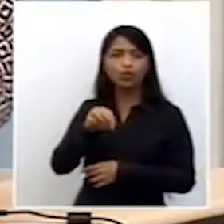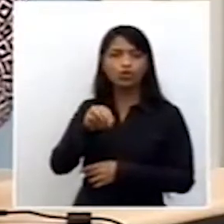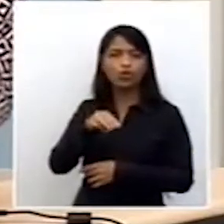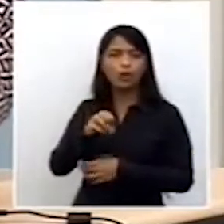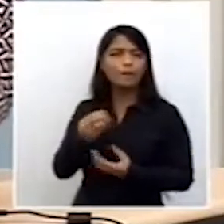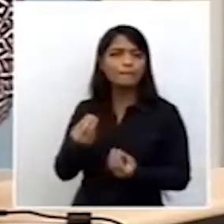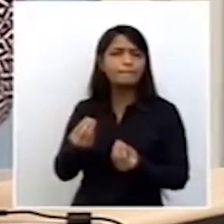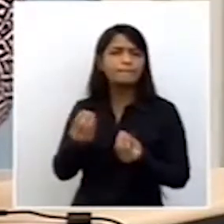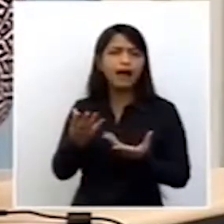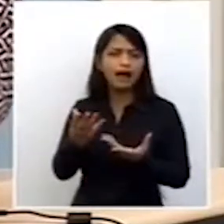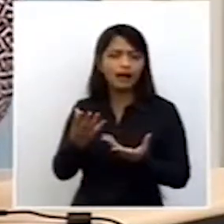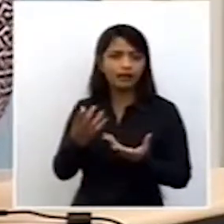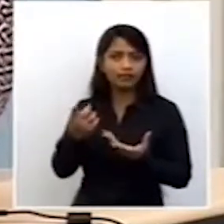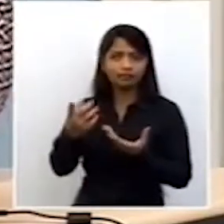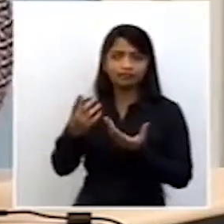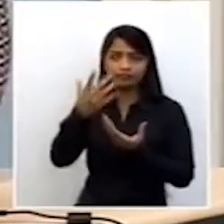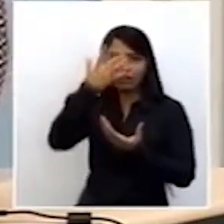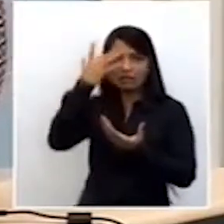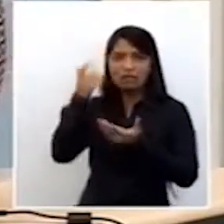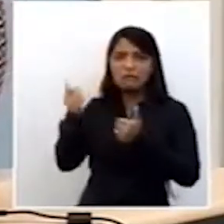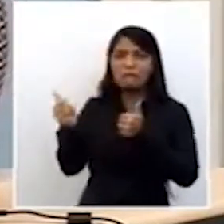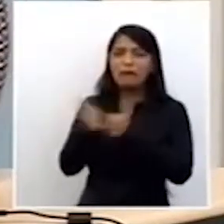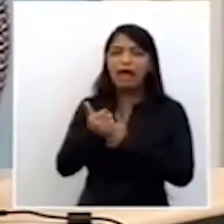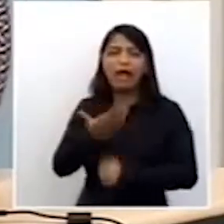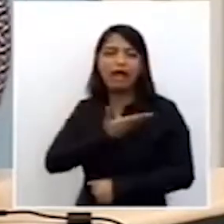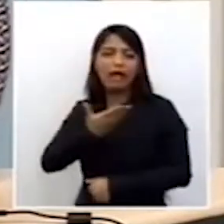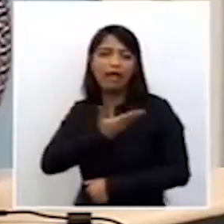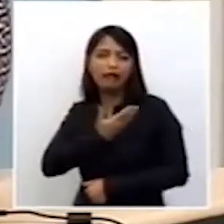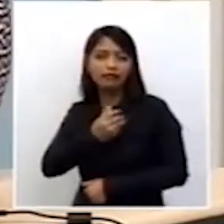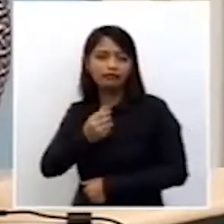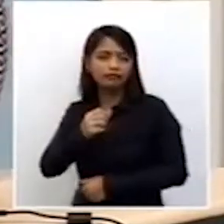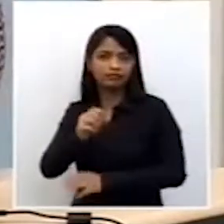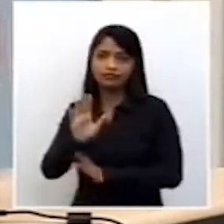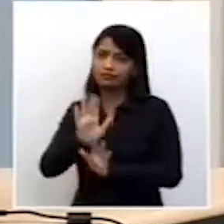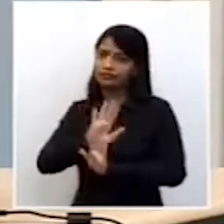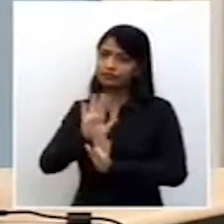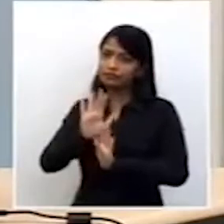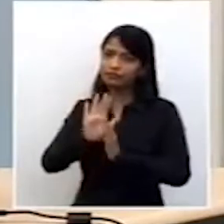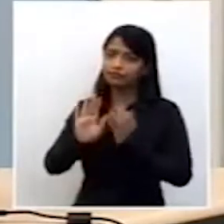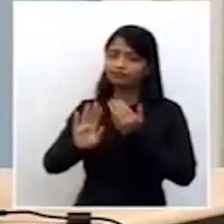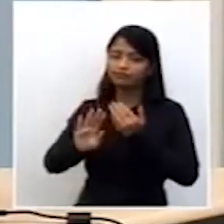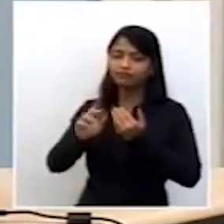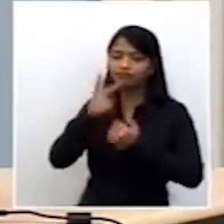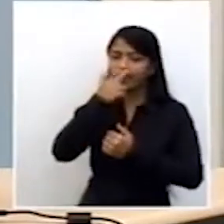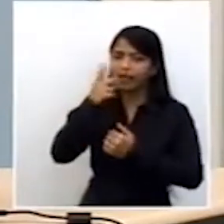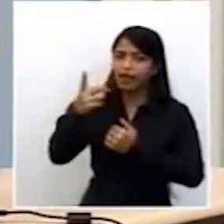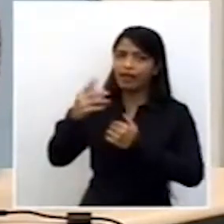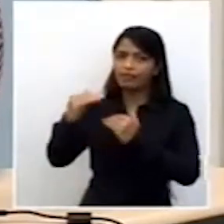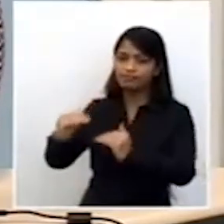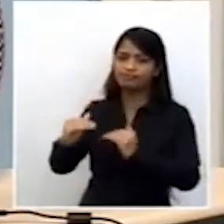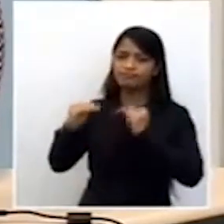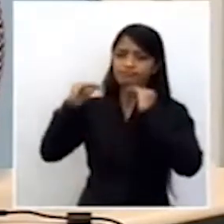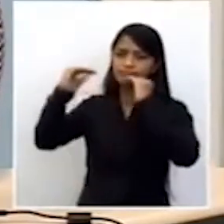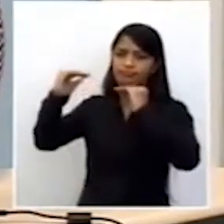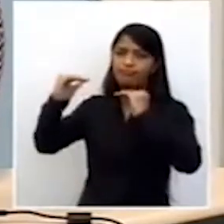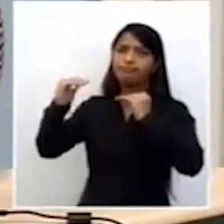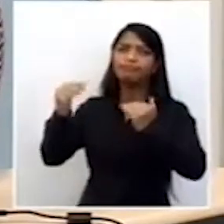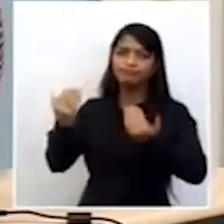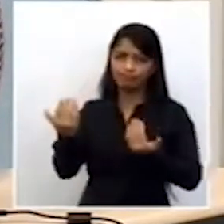você distanciar as pessoas, né? Você, dependendo da posição que você ocupa,